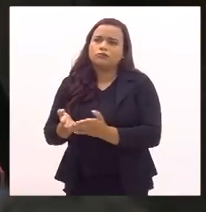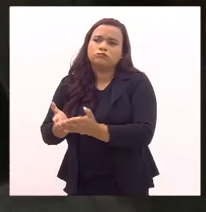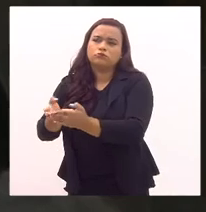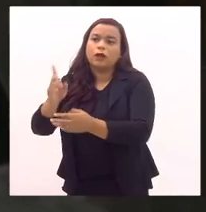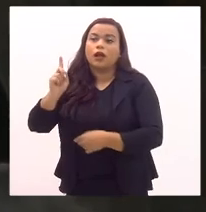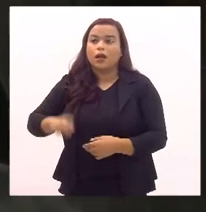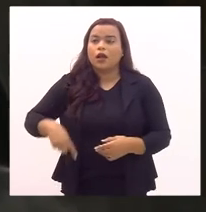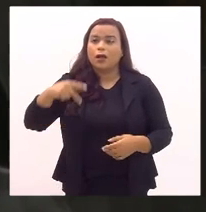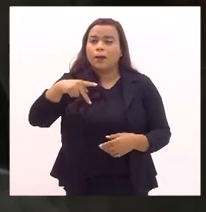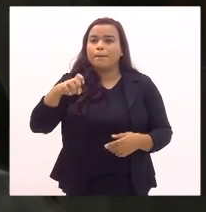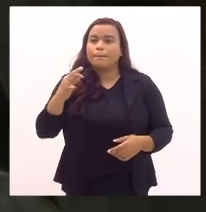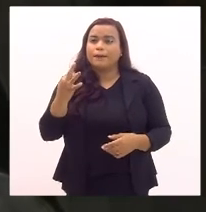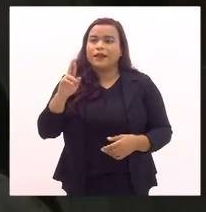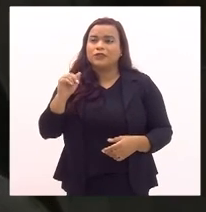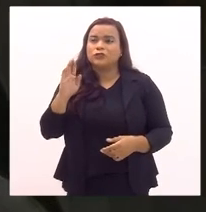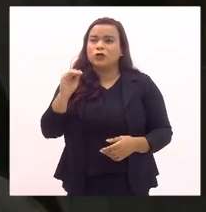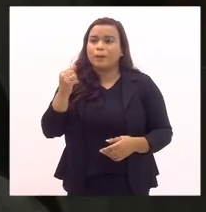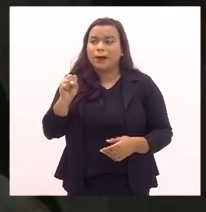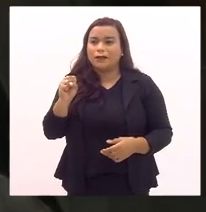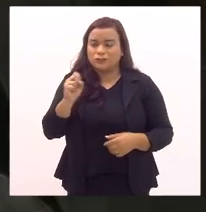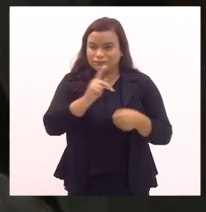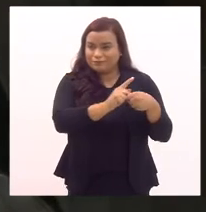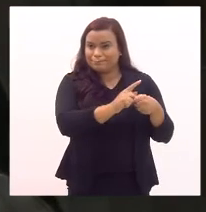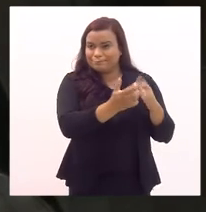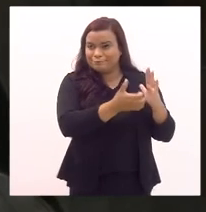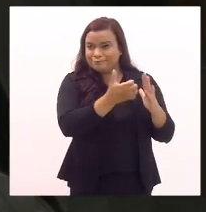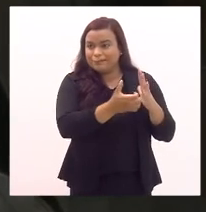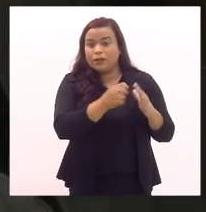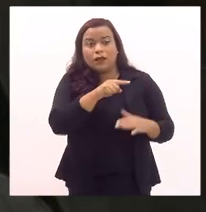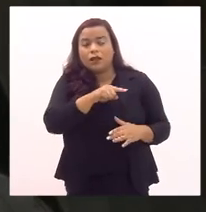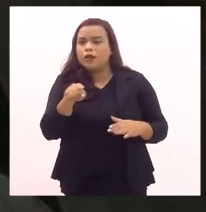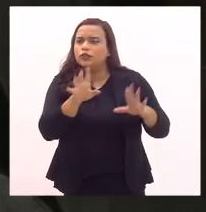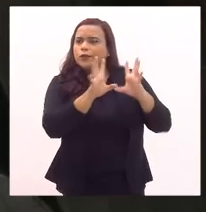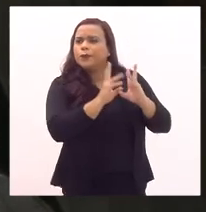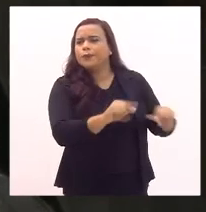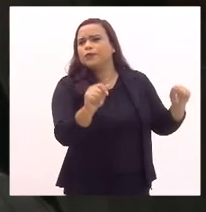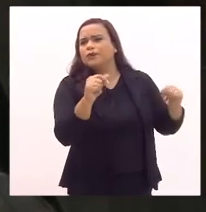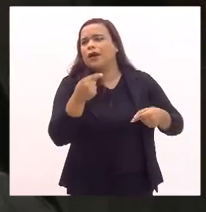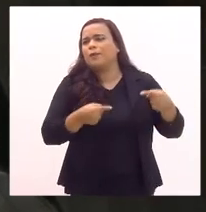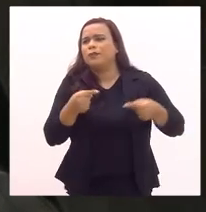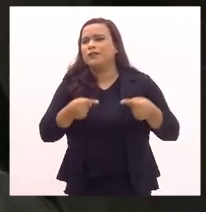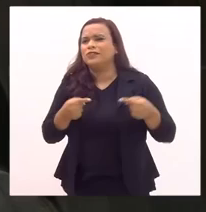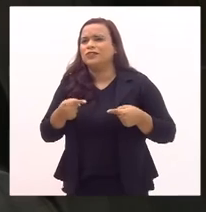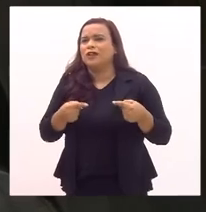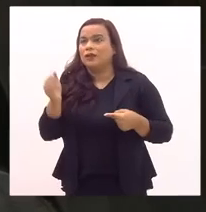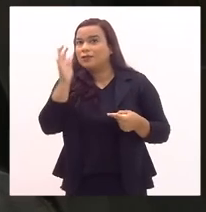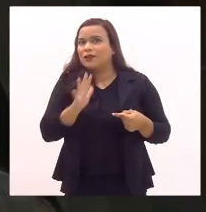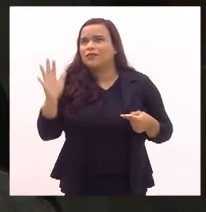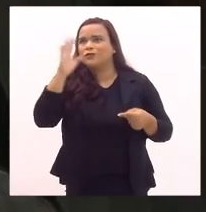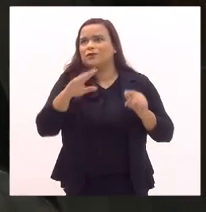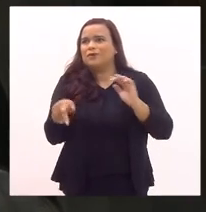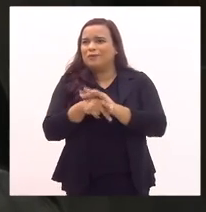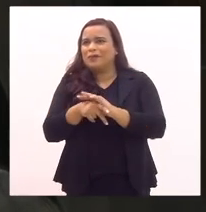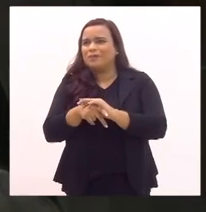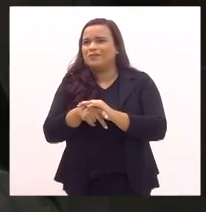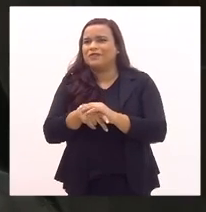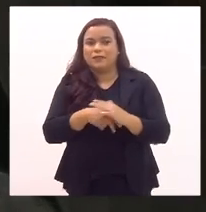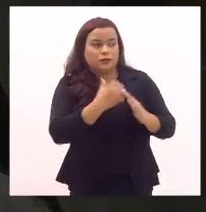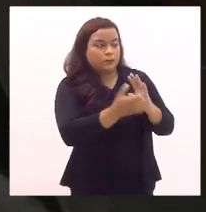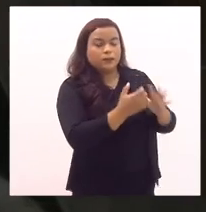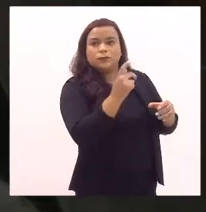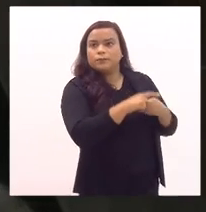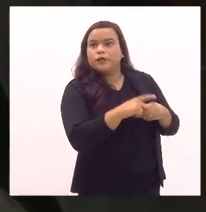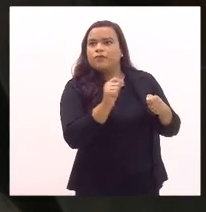Petrobras de montar a política de conteúdo Nacional oval aquela política pela Copa da Petrobras fazia 65 por